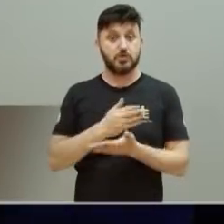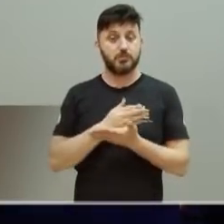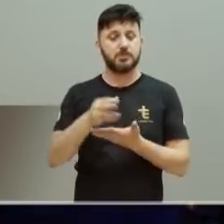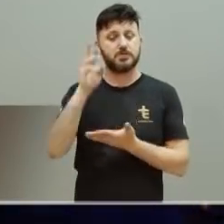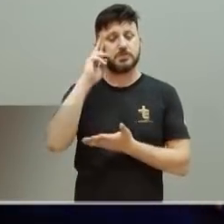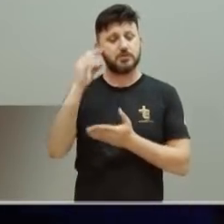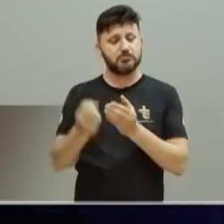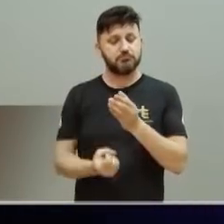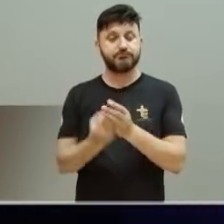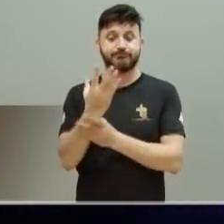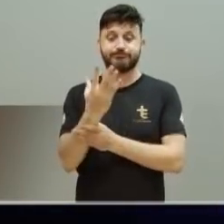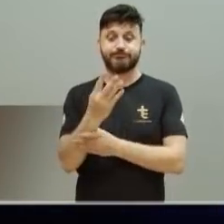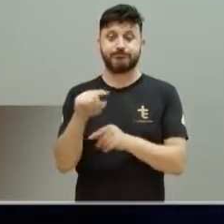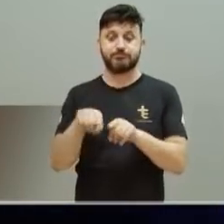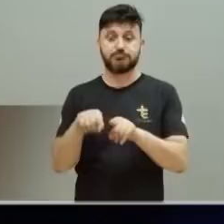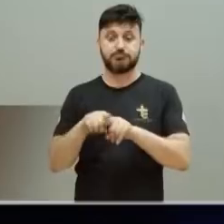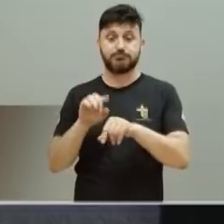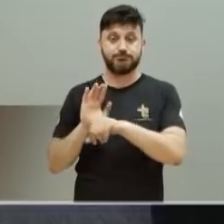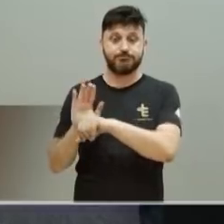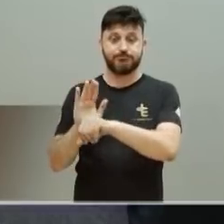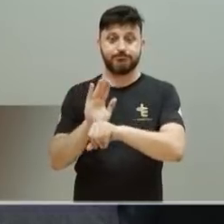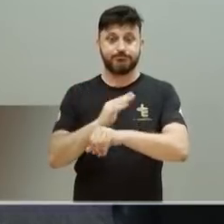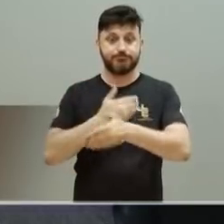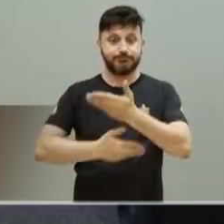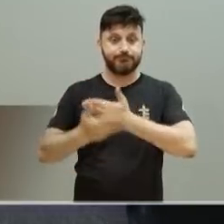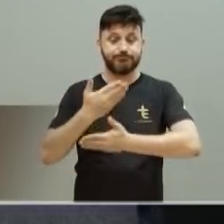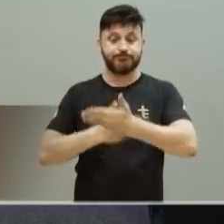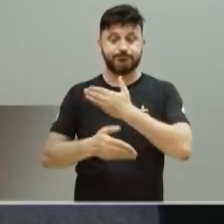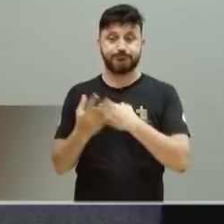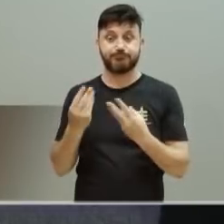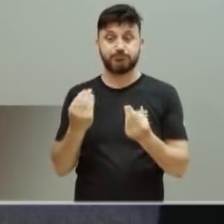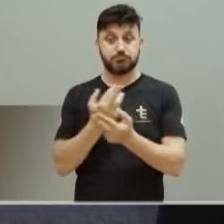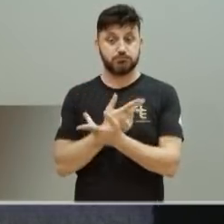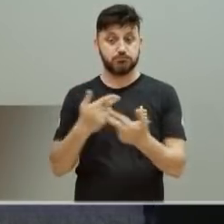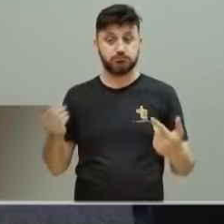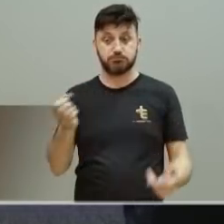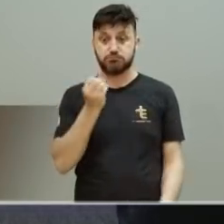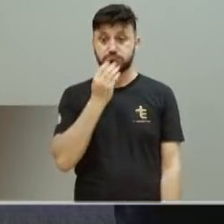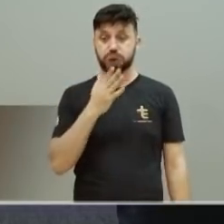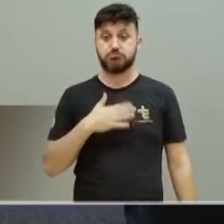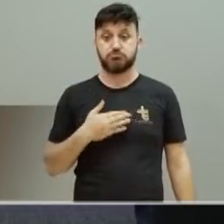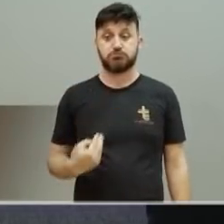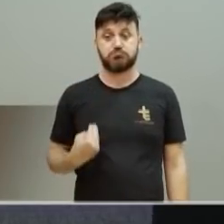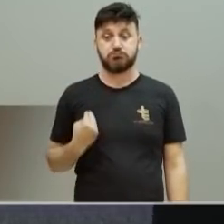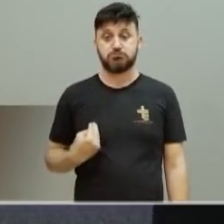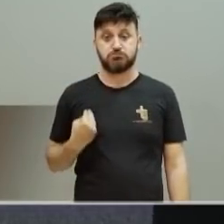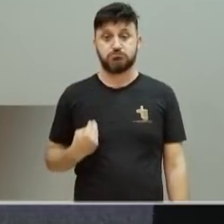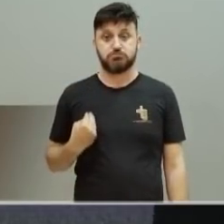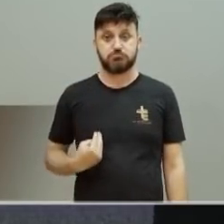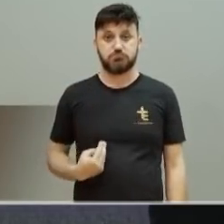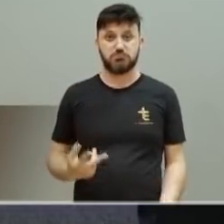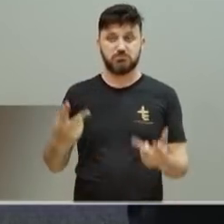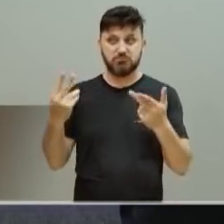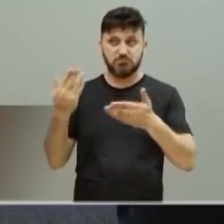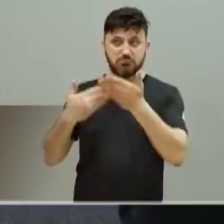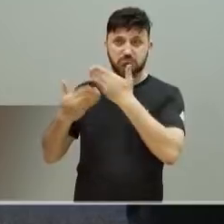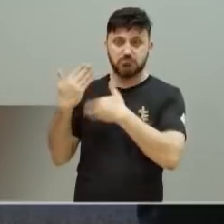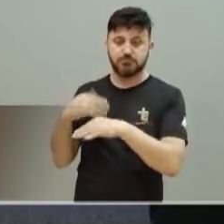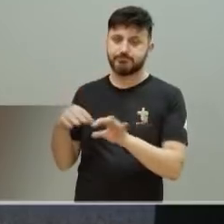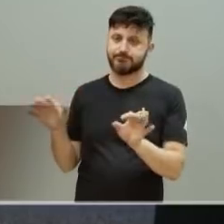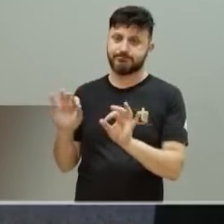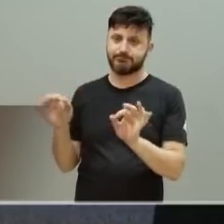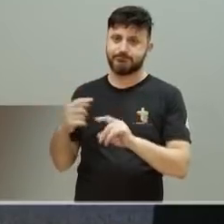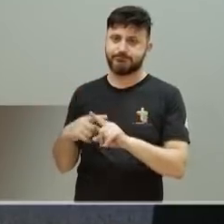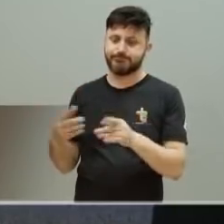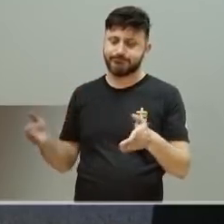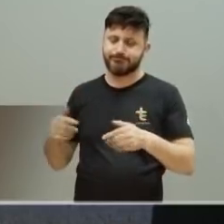germine, cresça e produza, Senhor. A minha vida não será mais a mesma, porque hoje,